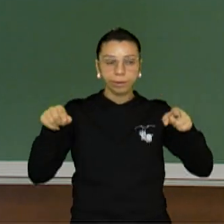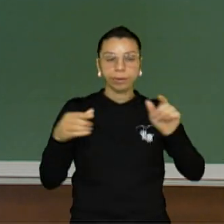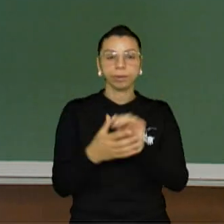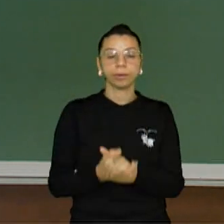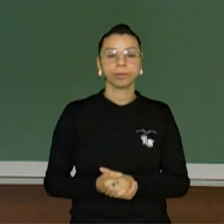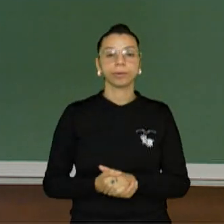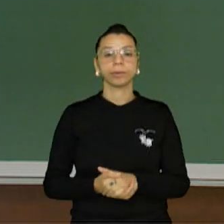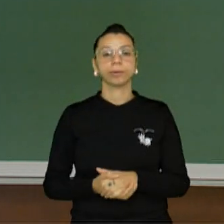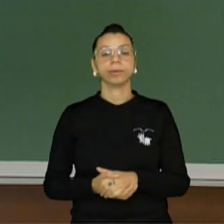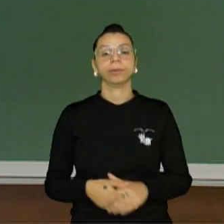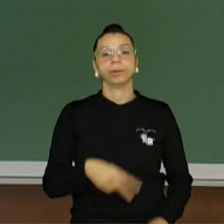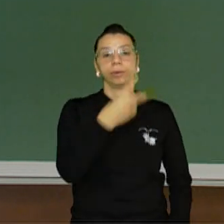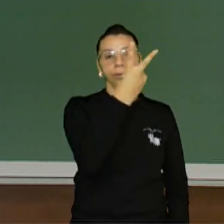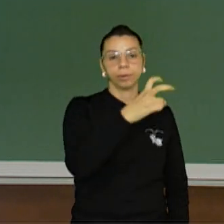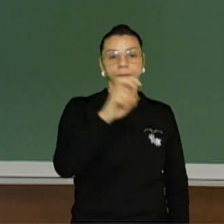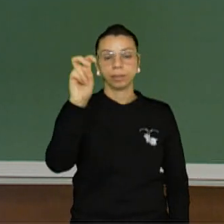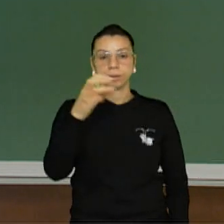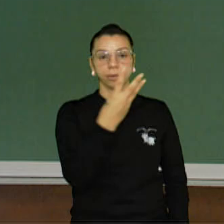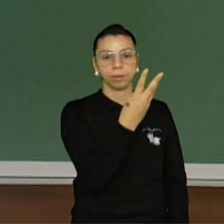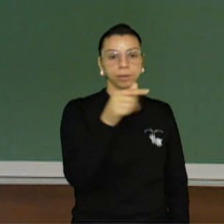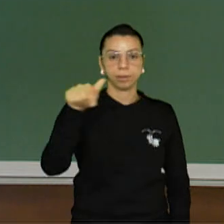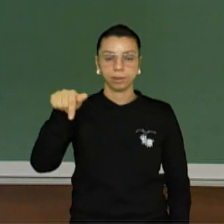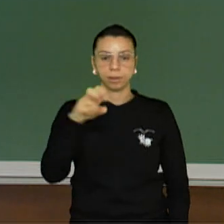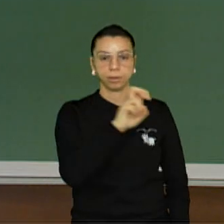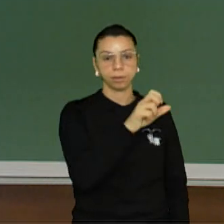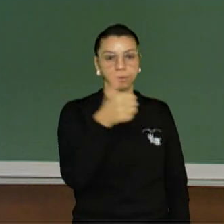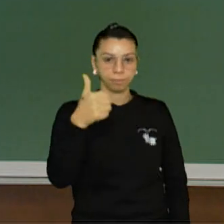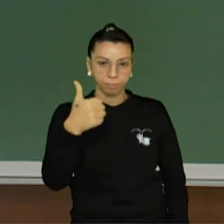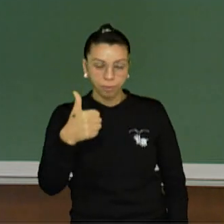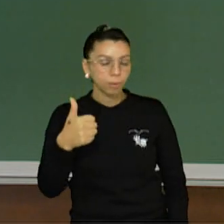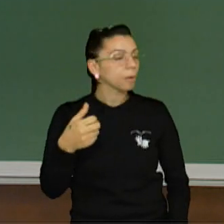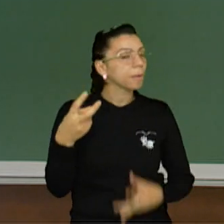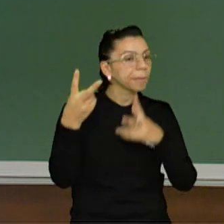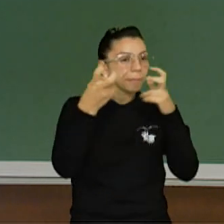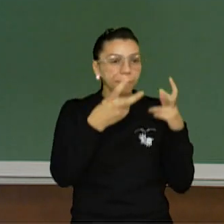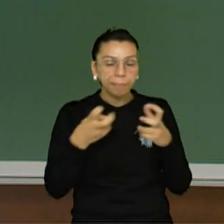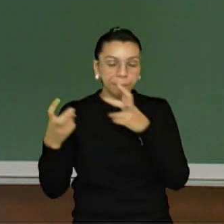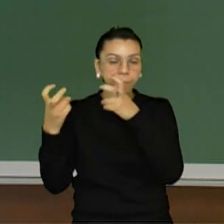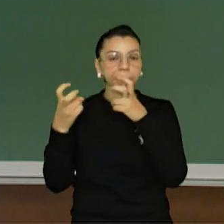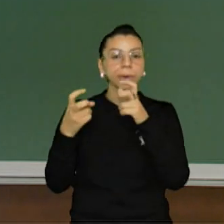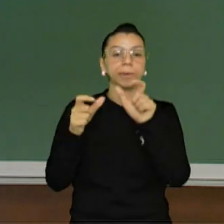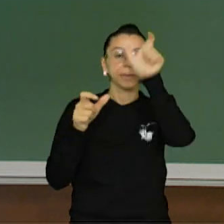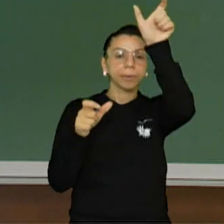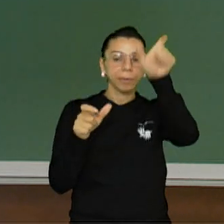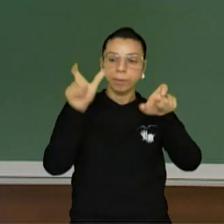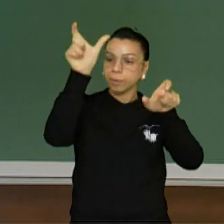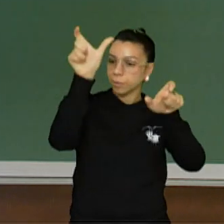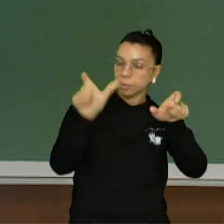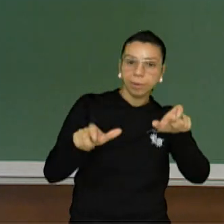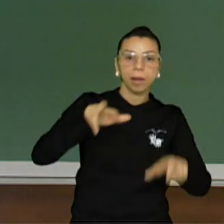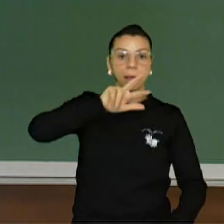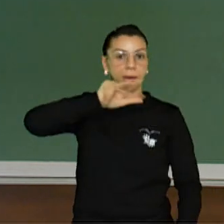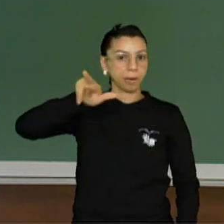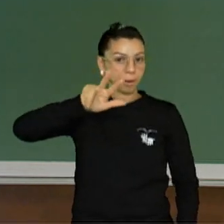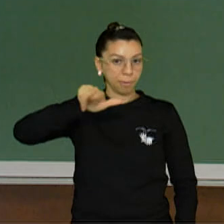e 5, 3 e 7, 5 e 11, observa, a matriz ela não é